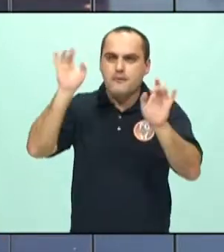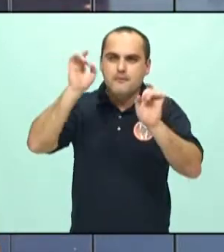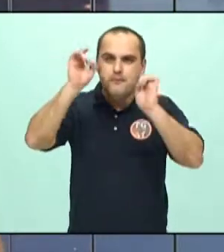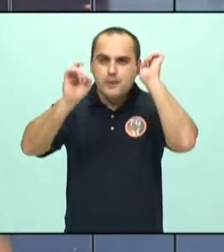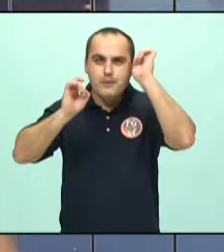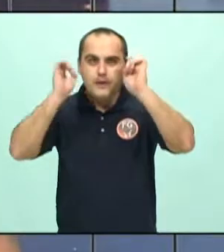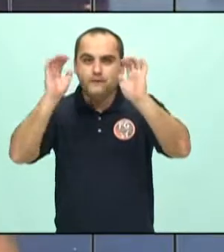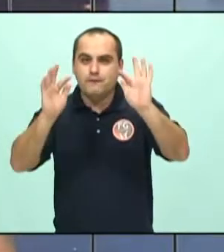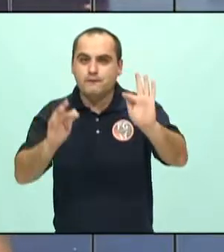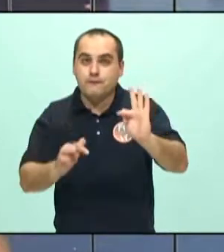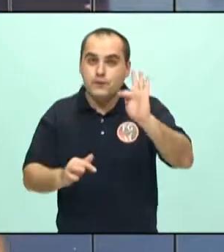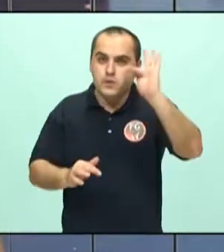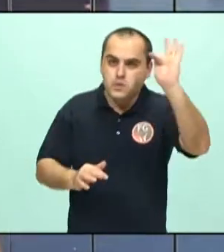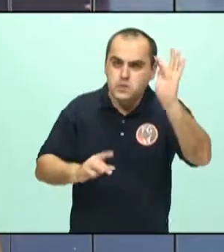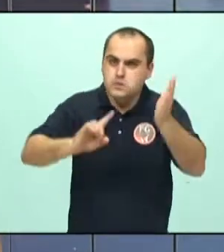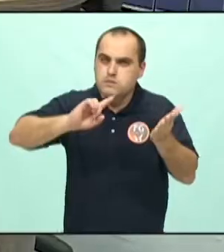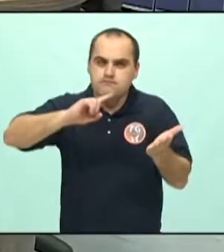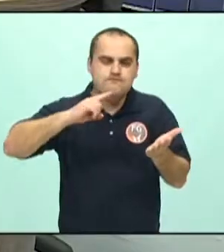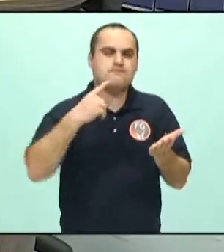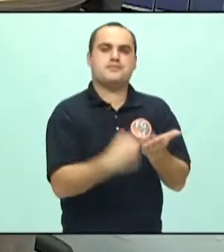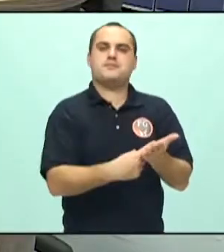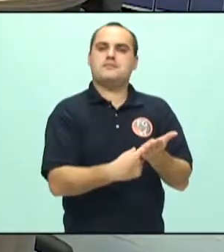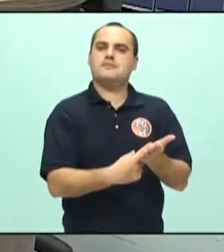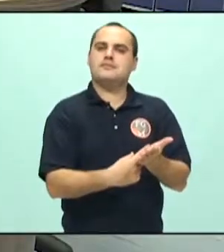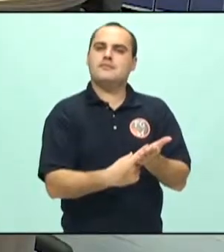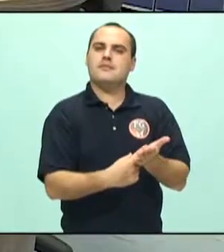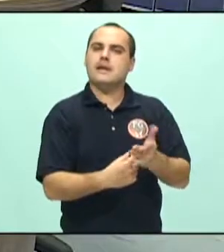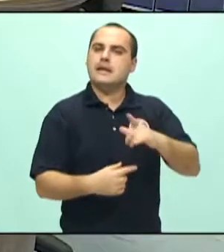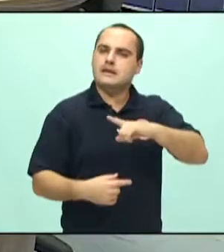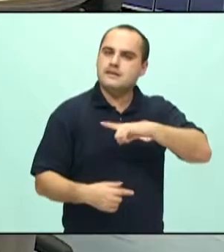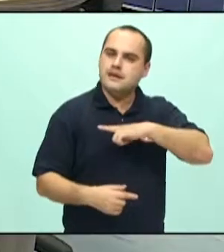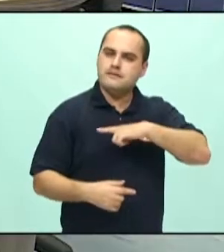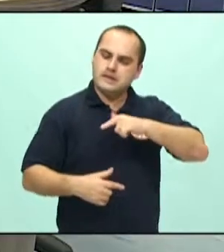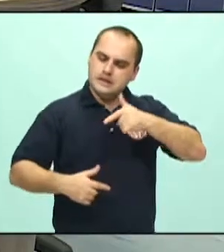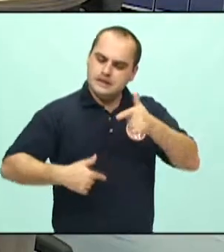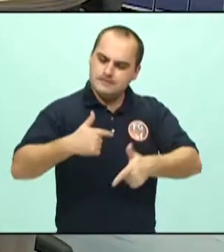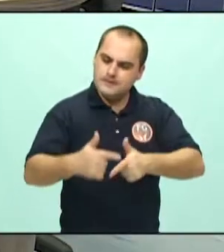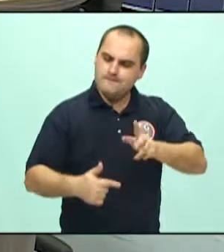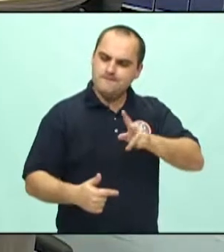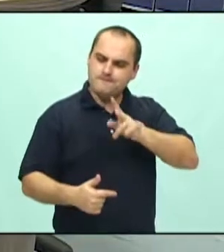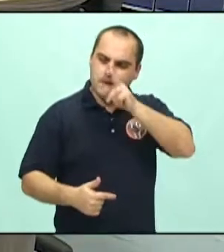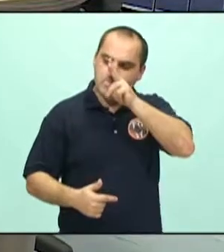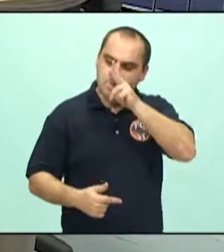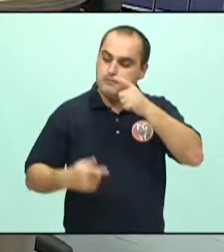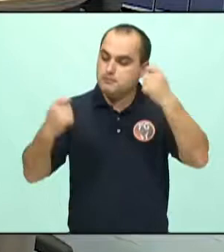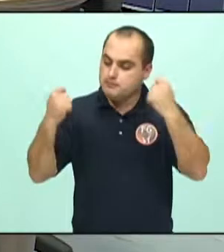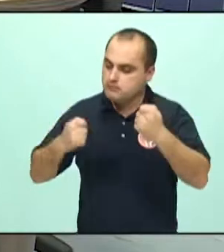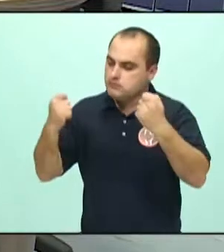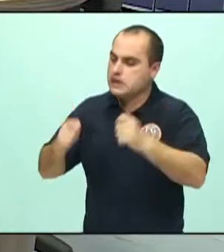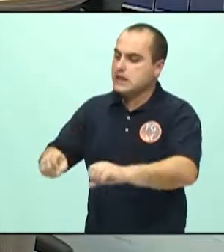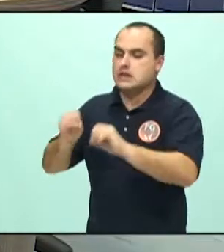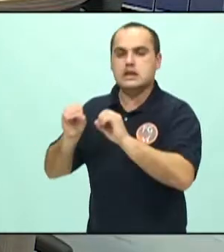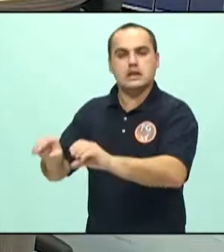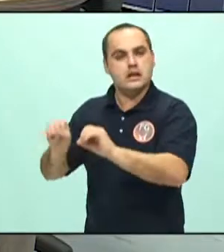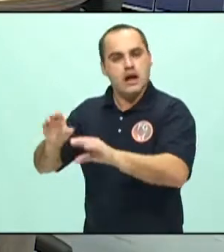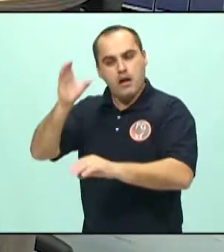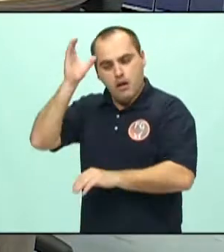nós passamos a ter um trabalho árduo e conscientizar o trabalhador que era preciso primeiro